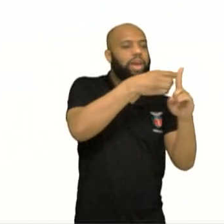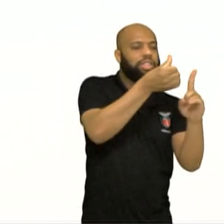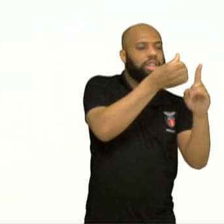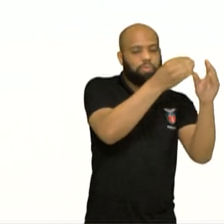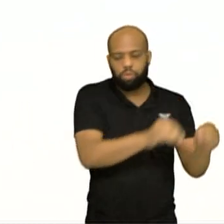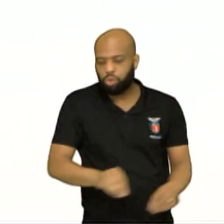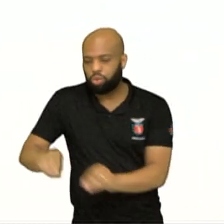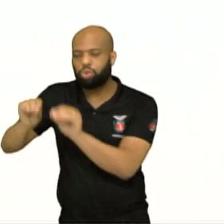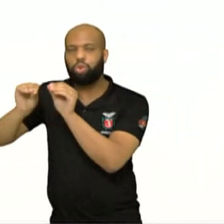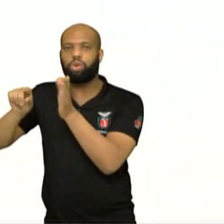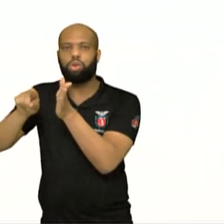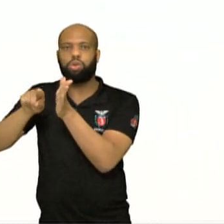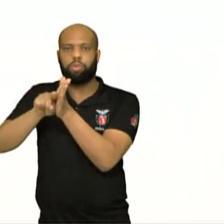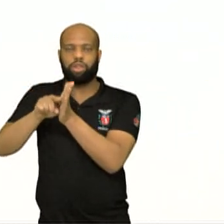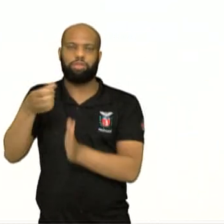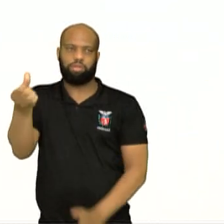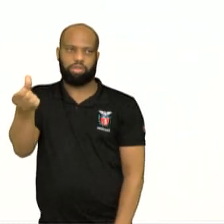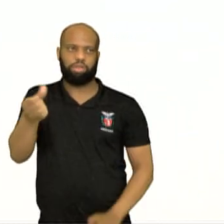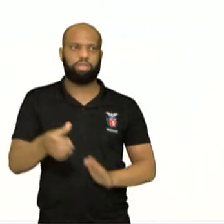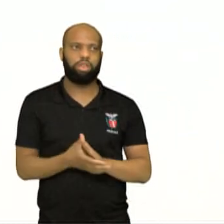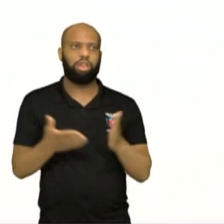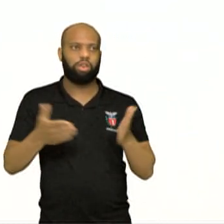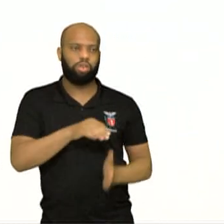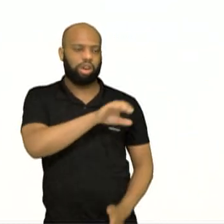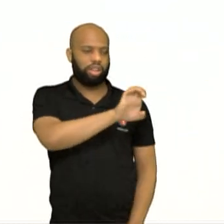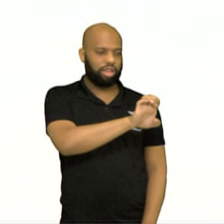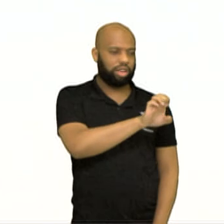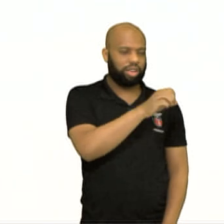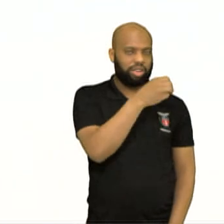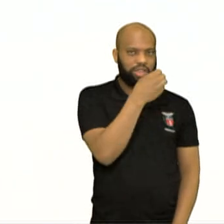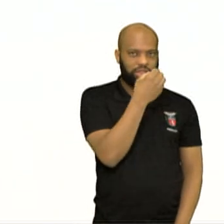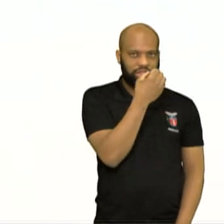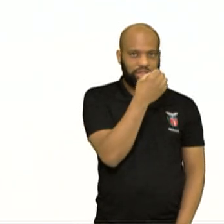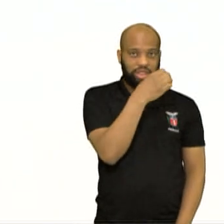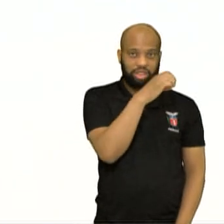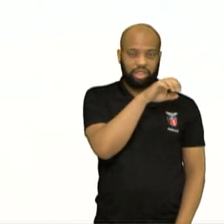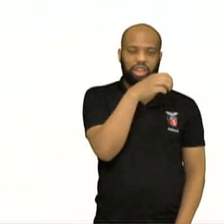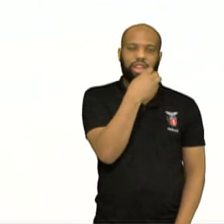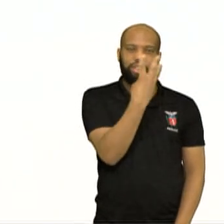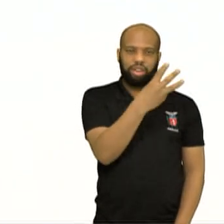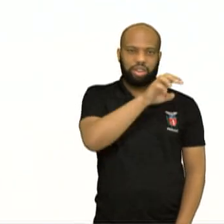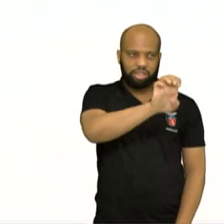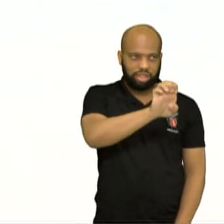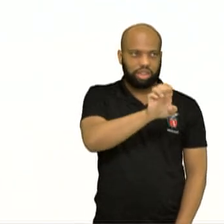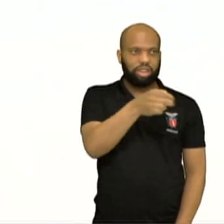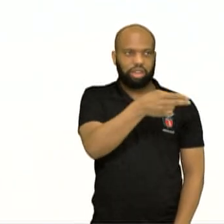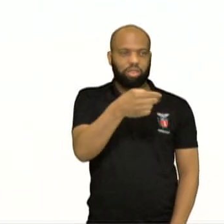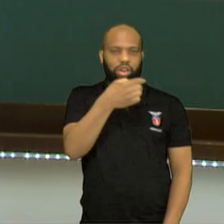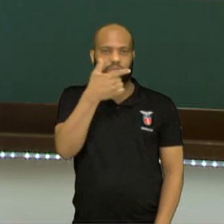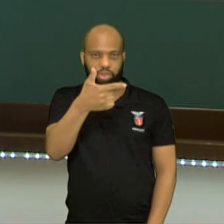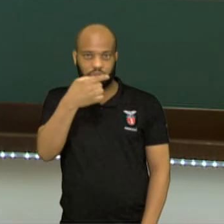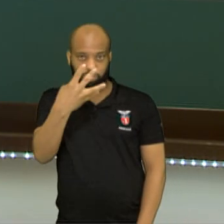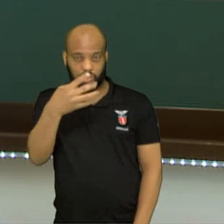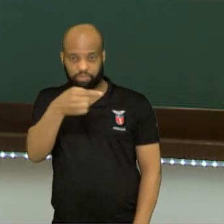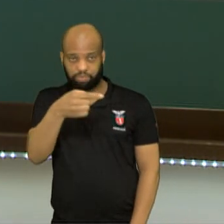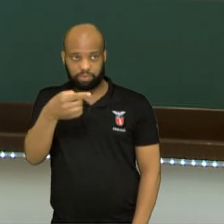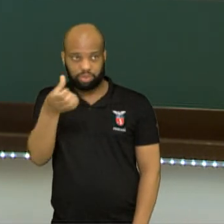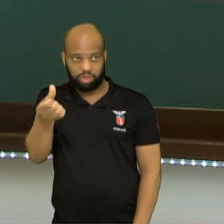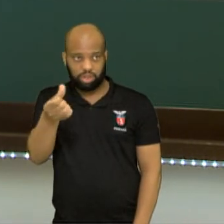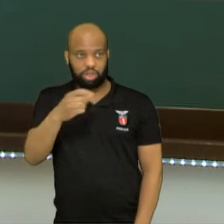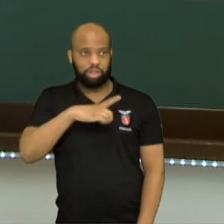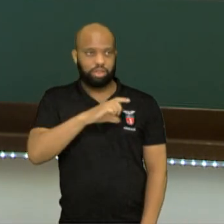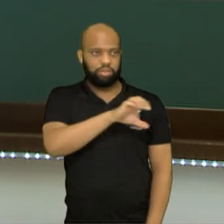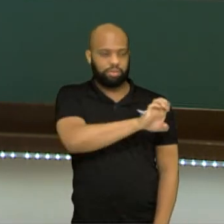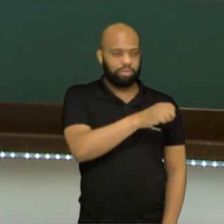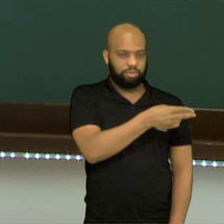Então, 3E é igual a 24 menos 6. Eu tenho que o E eu vou dividir, E vai ser